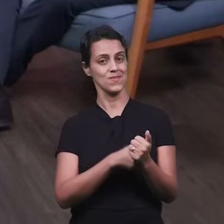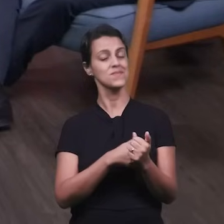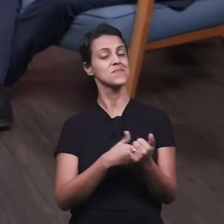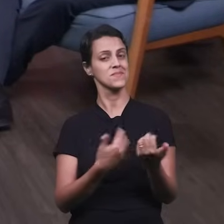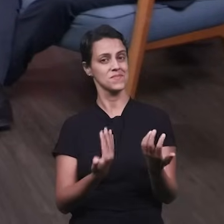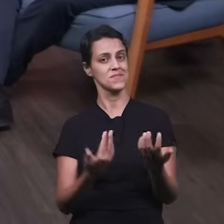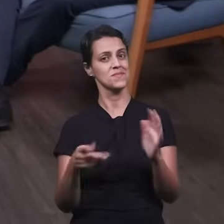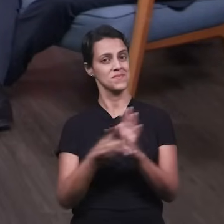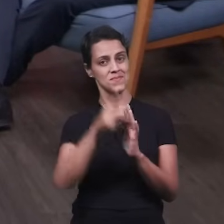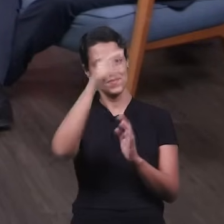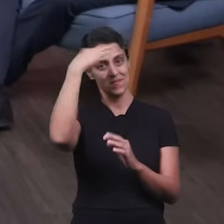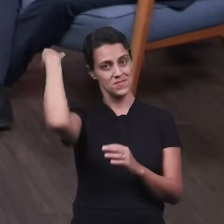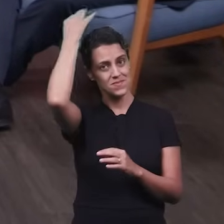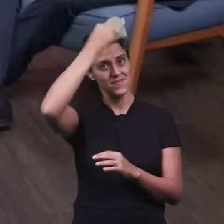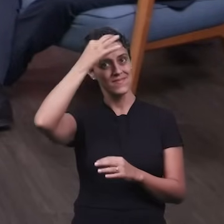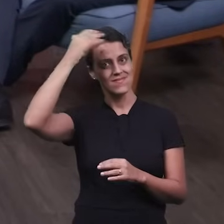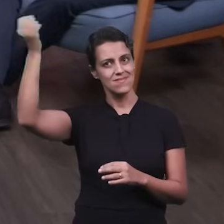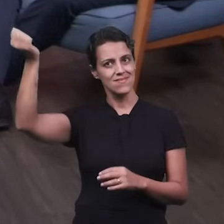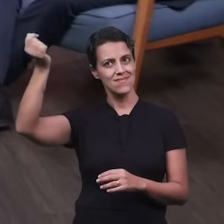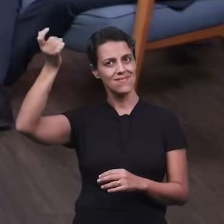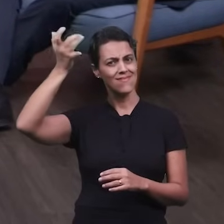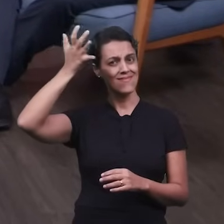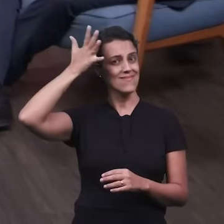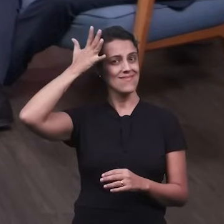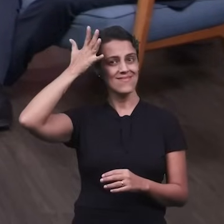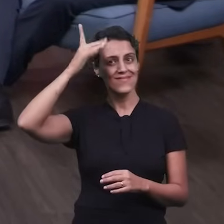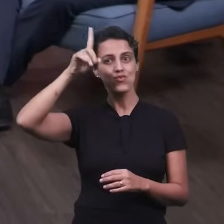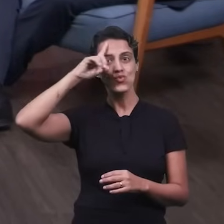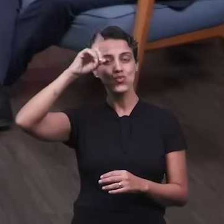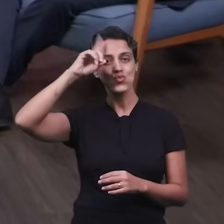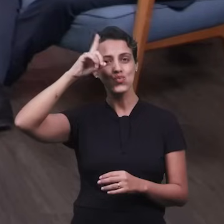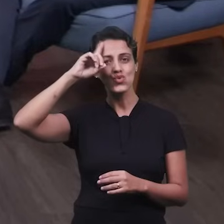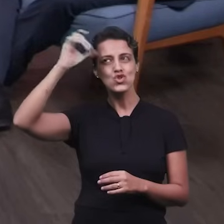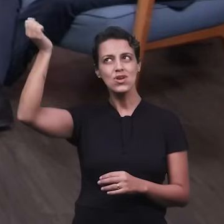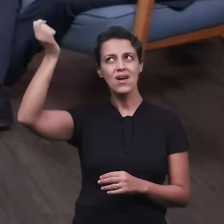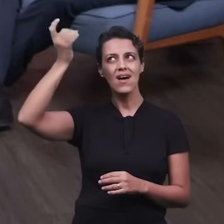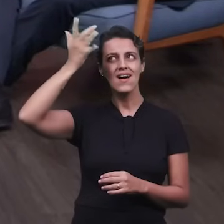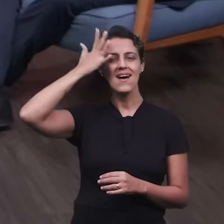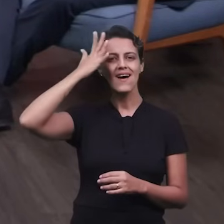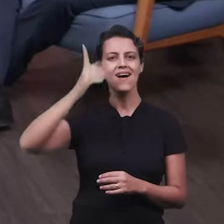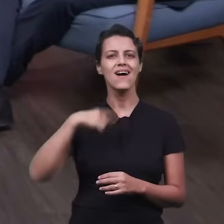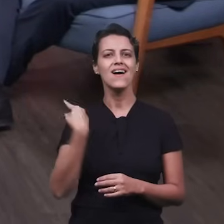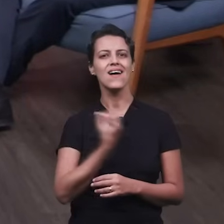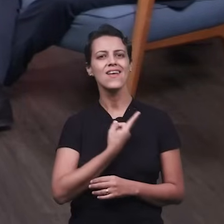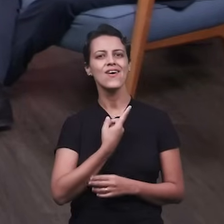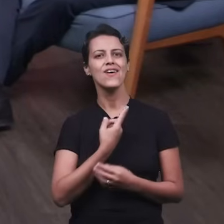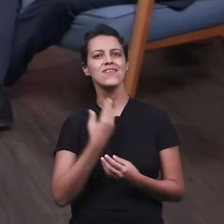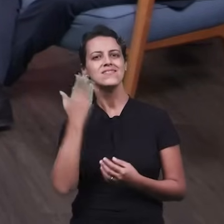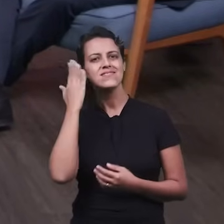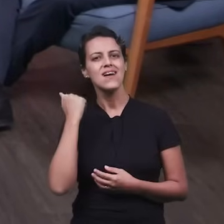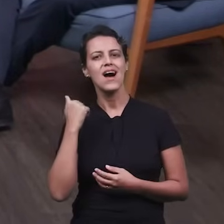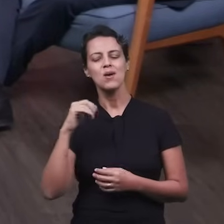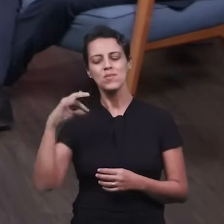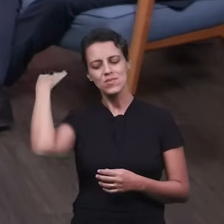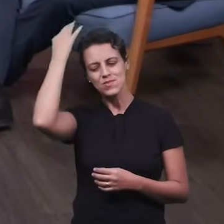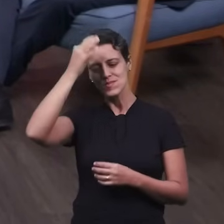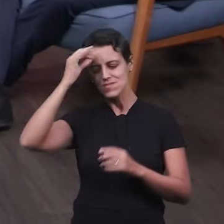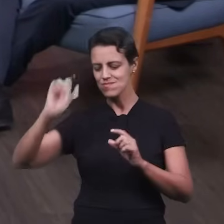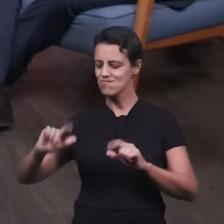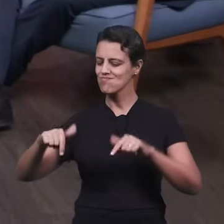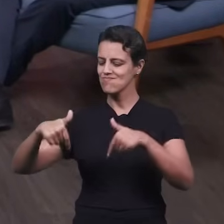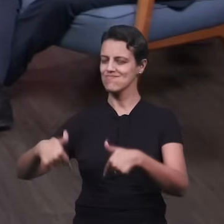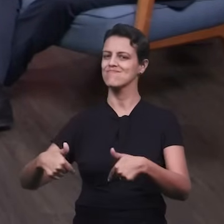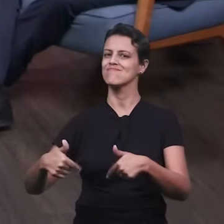pelo Espírito Santo, e o fato de serem descortinados todos os dias nos mostra que o Espírito Santo está no governo dessa obra. Isso